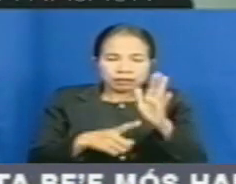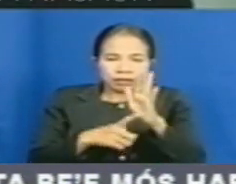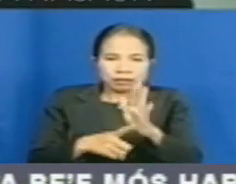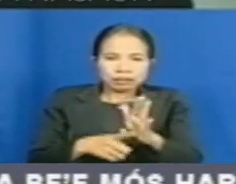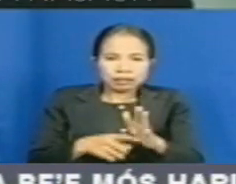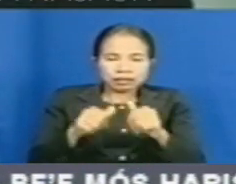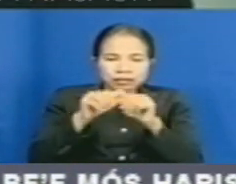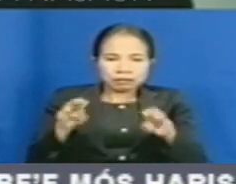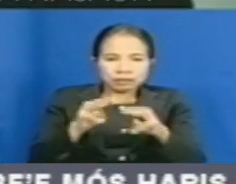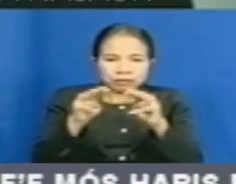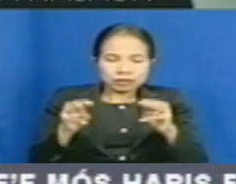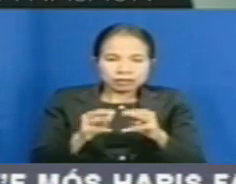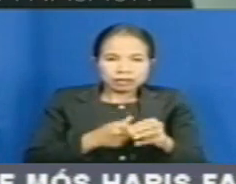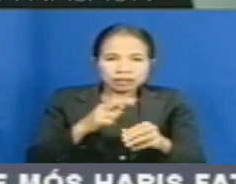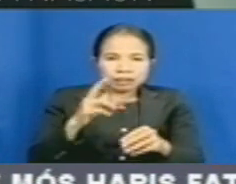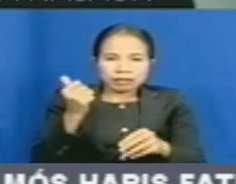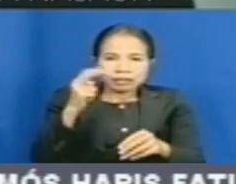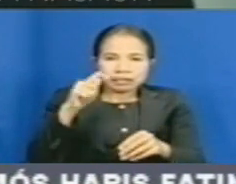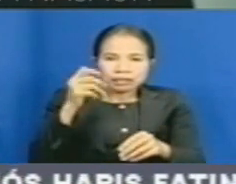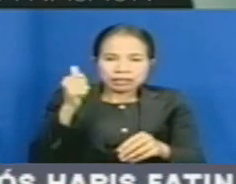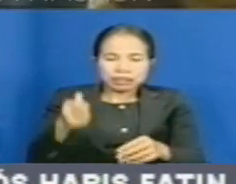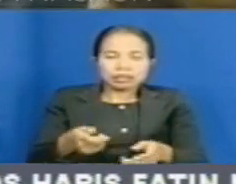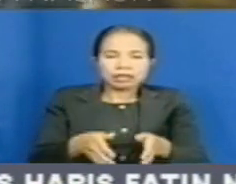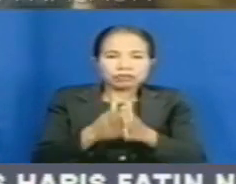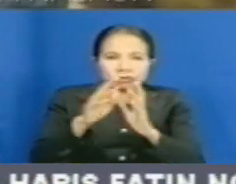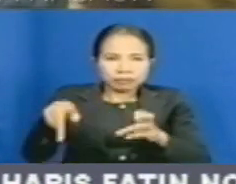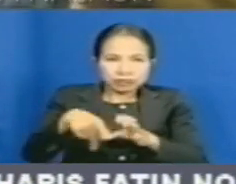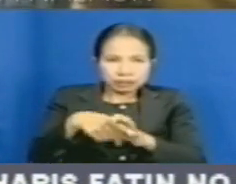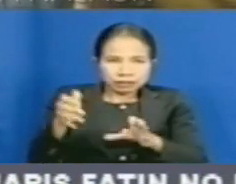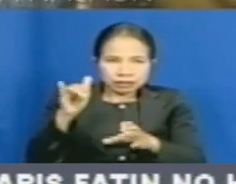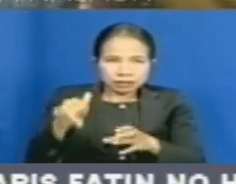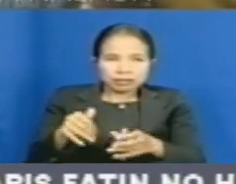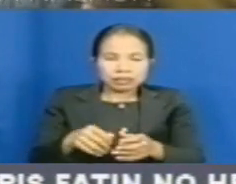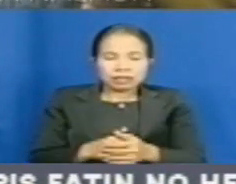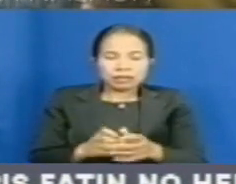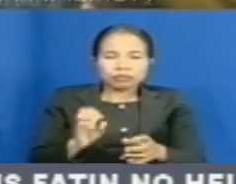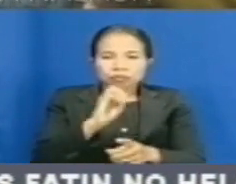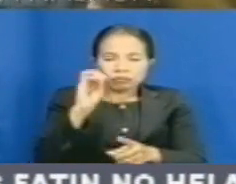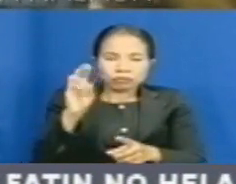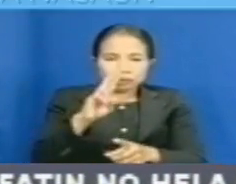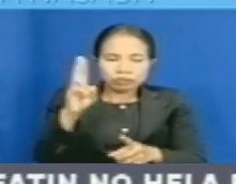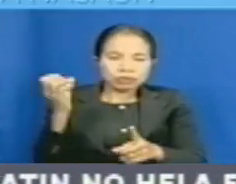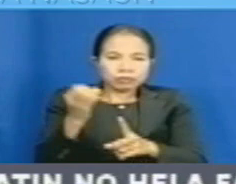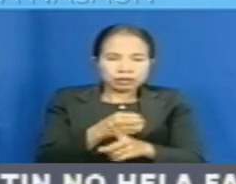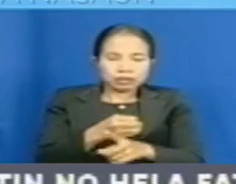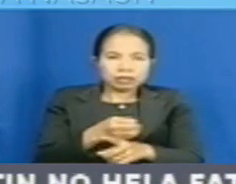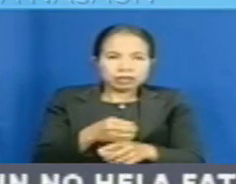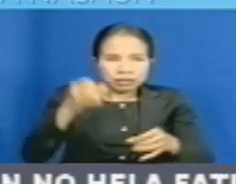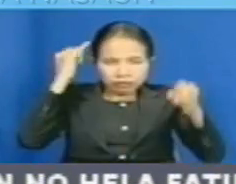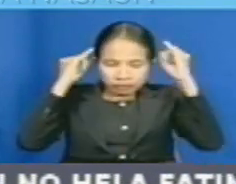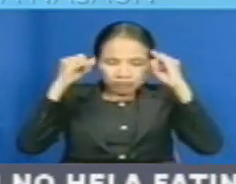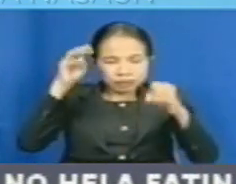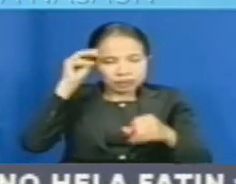Representante administrador município Eleu Anita de Jesus Husuba participante Sira ato aproveita de dia que informação nebe Ministério da Defesa